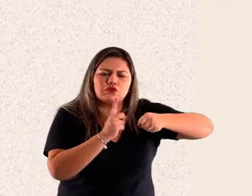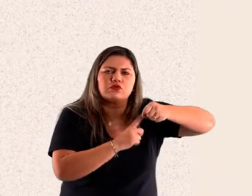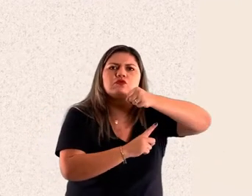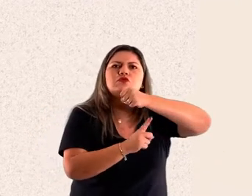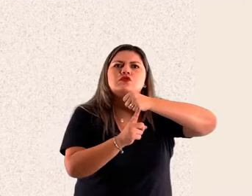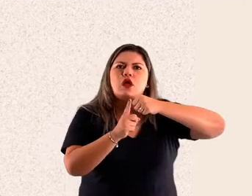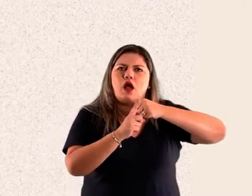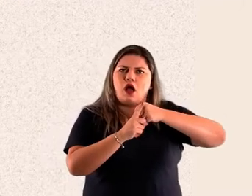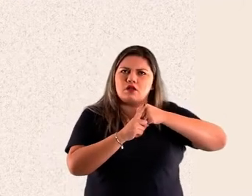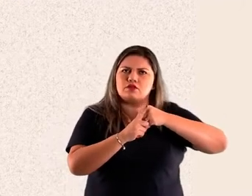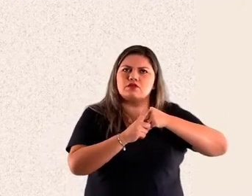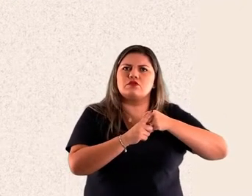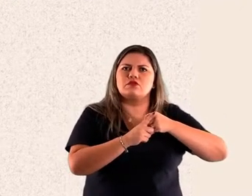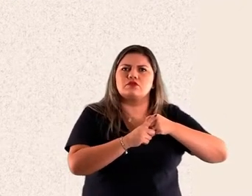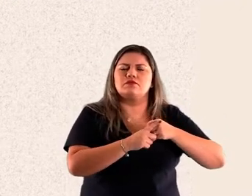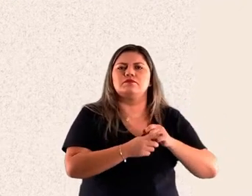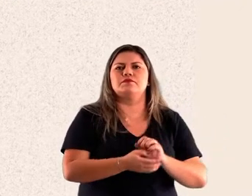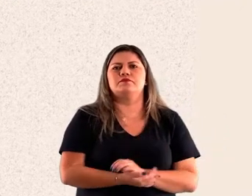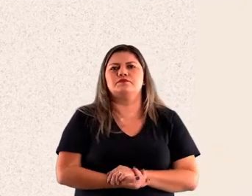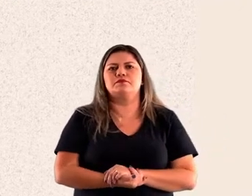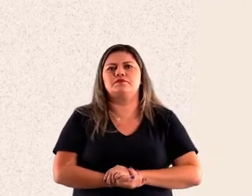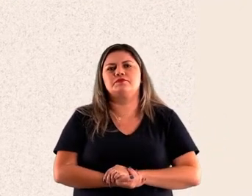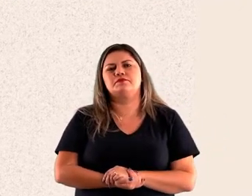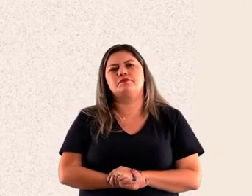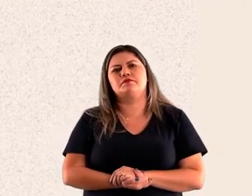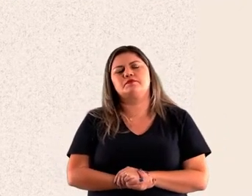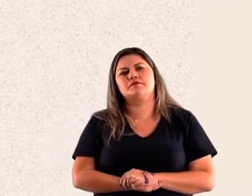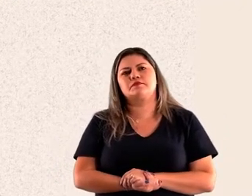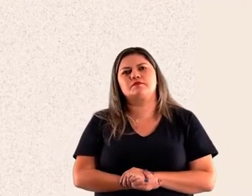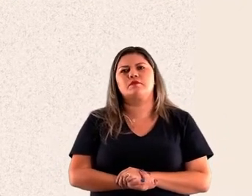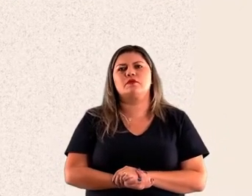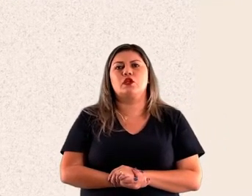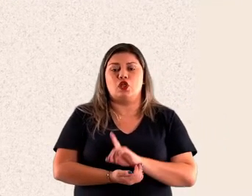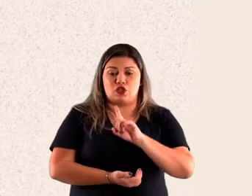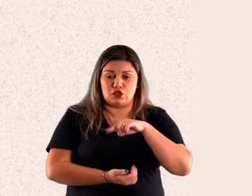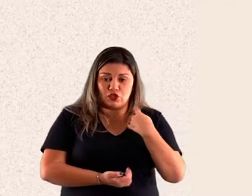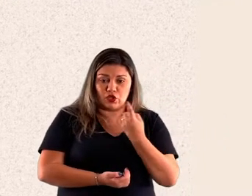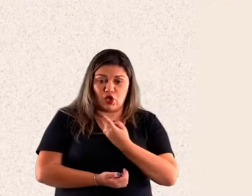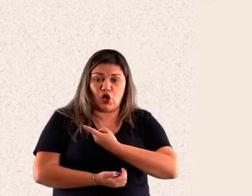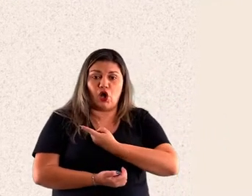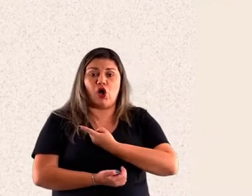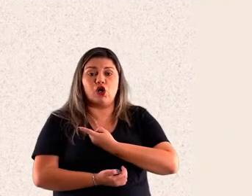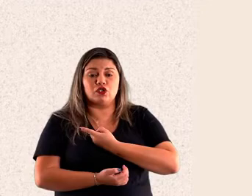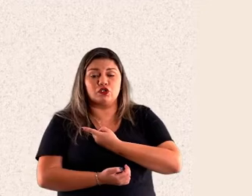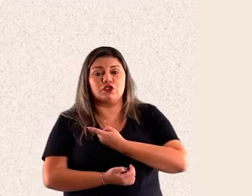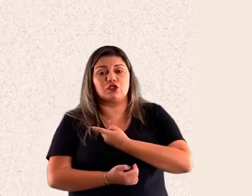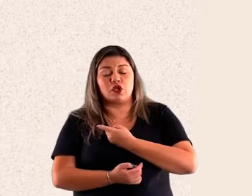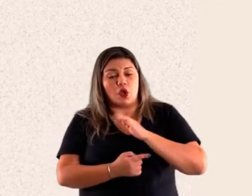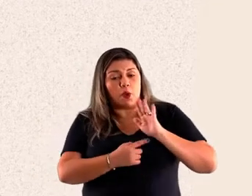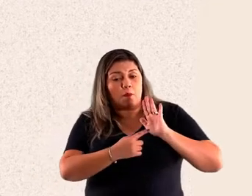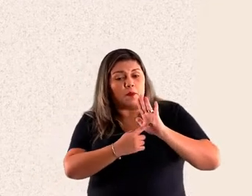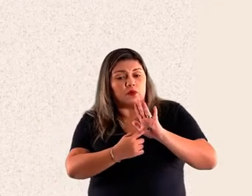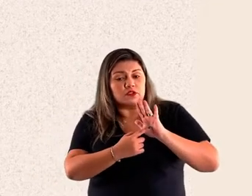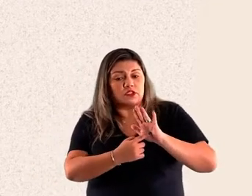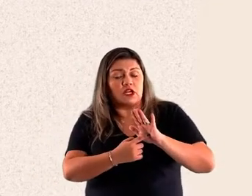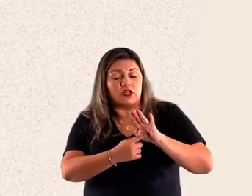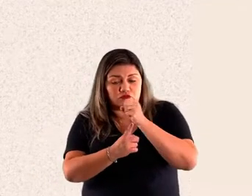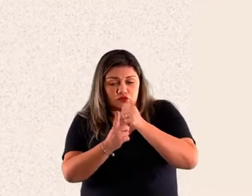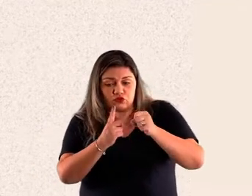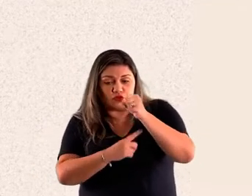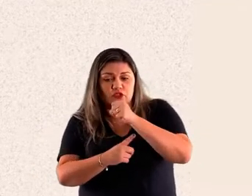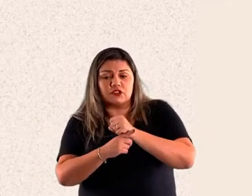os outros né E aí que dia nós somos orientados socialmente para pela busca